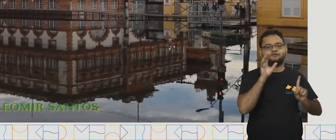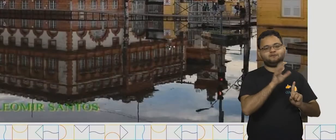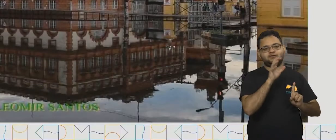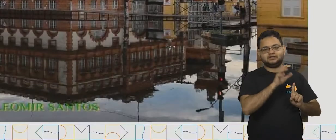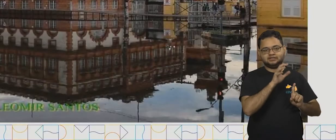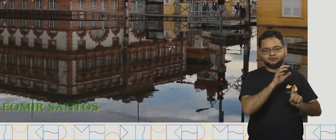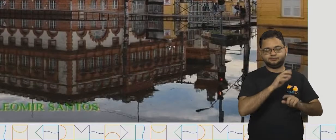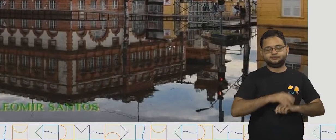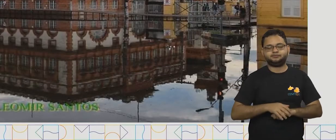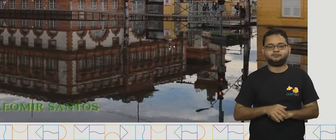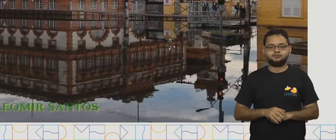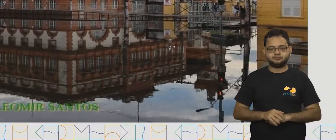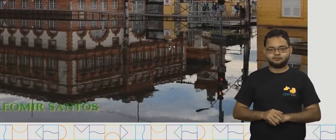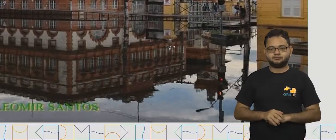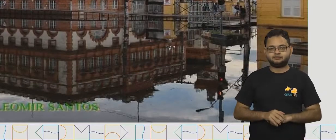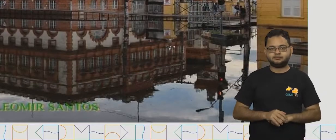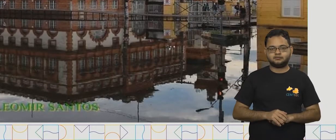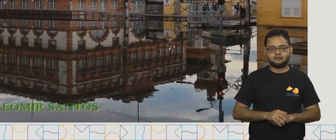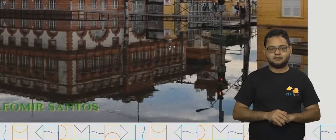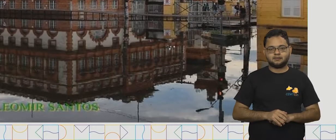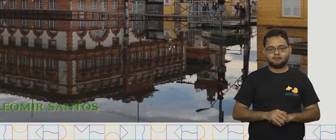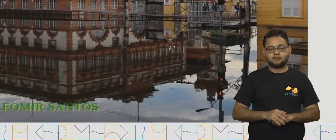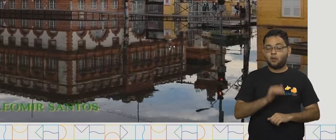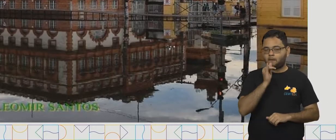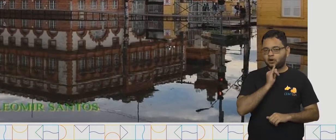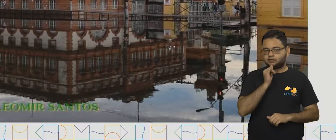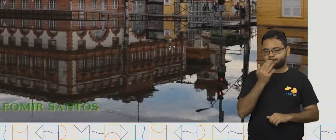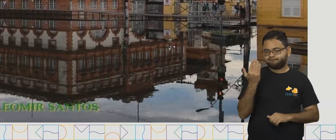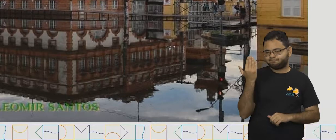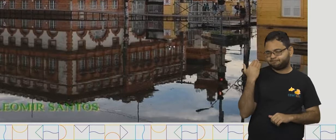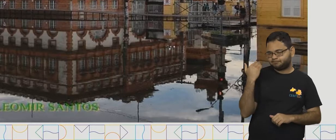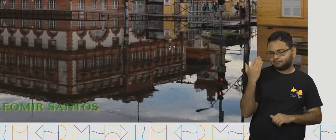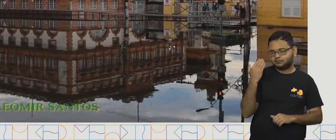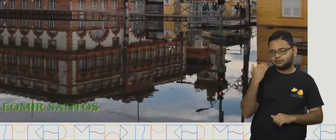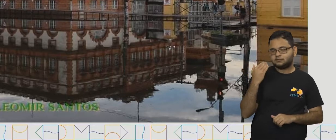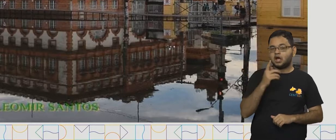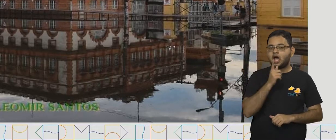paisagem desse tipo de local. A última enchente que Manaus